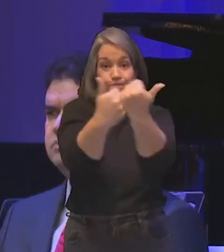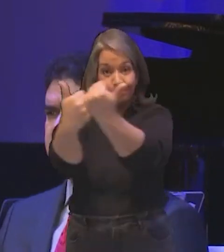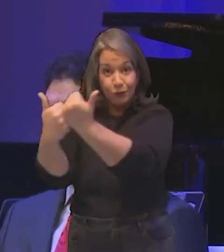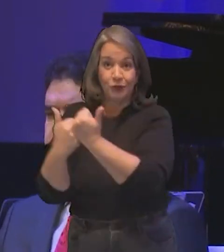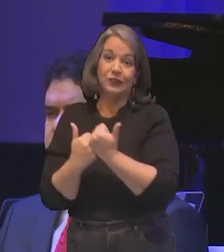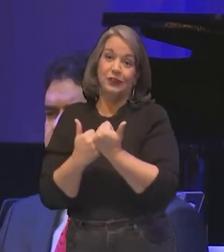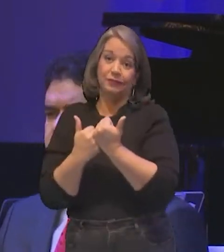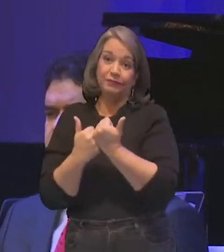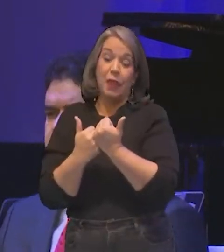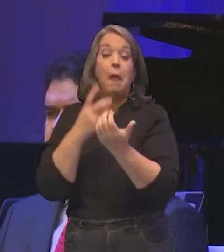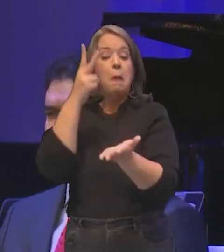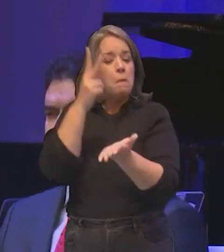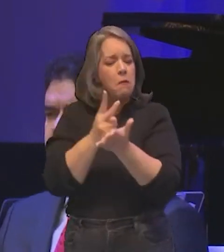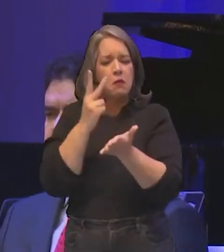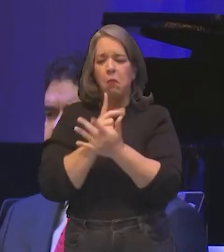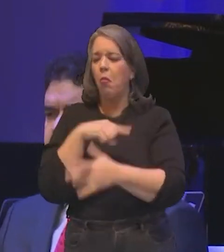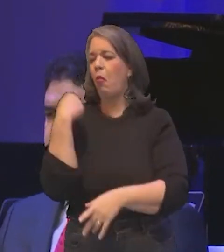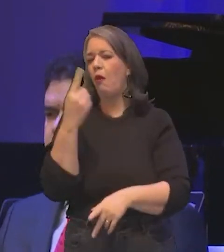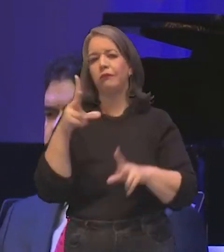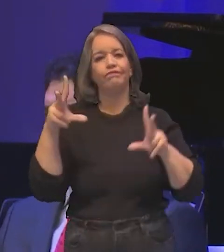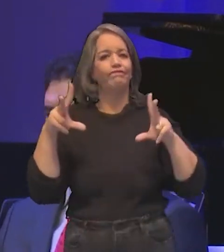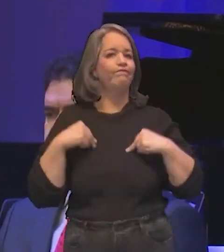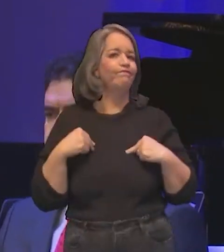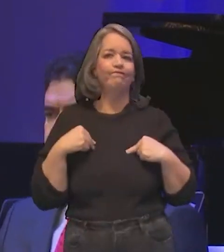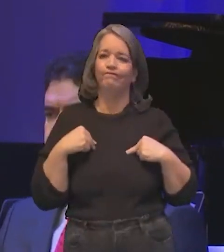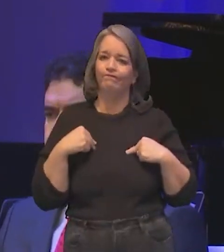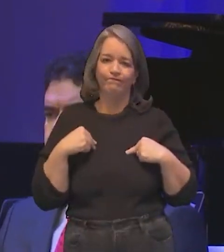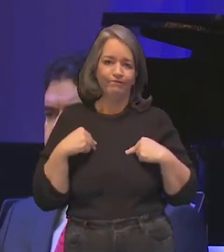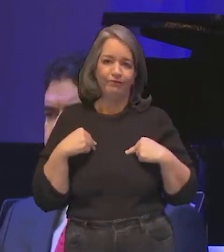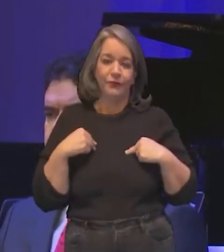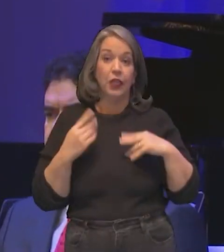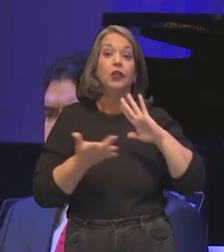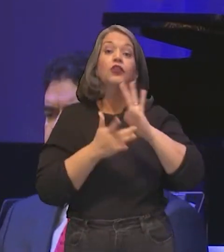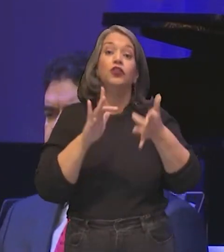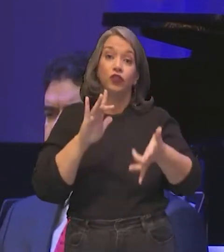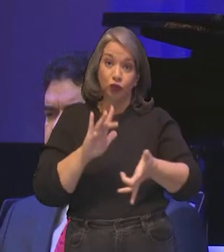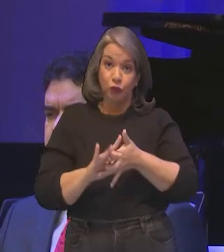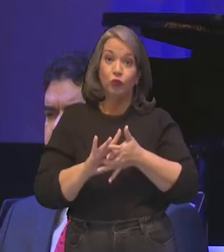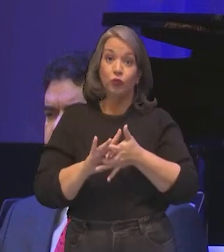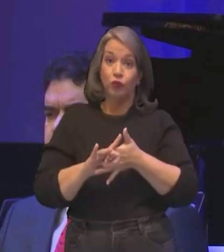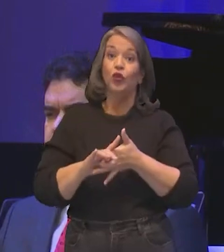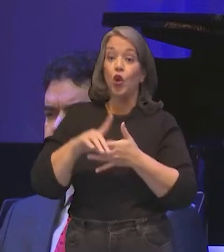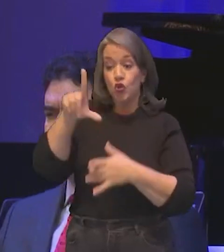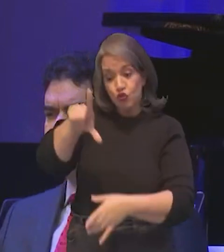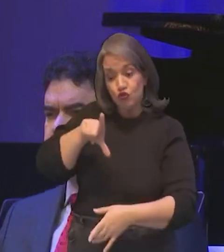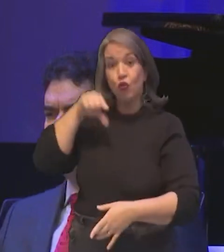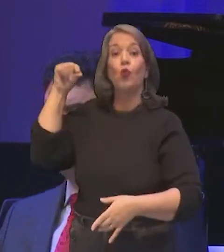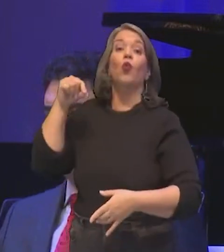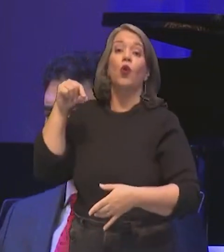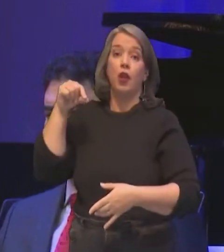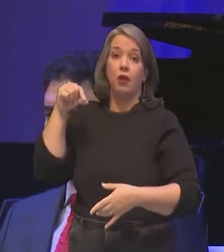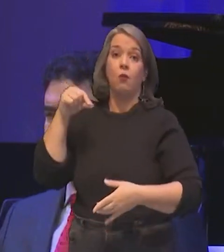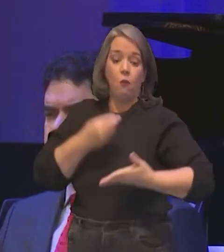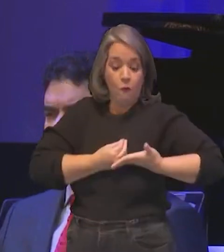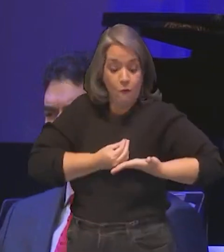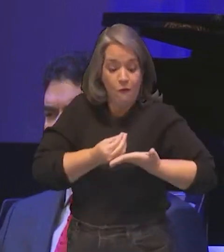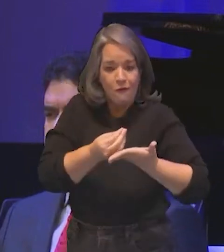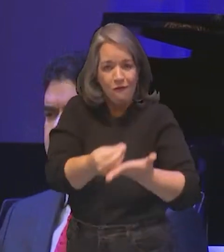mereçamos. É assim que Jesus agiu por nós. Um amor